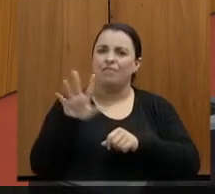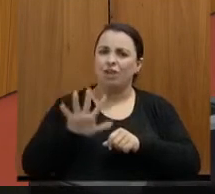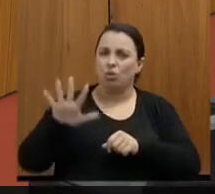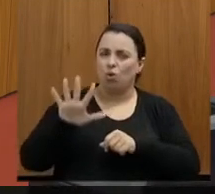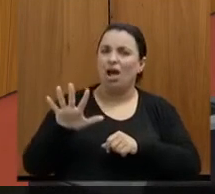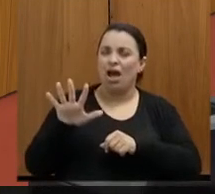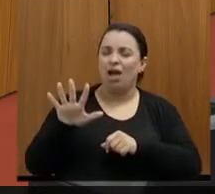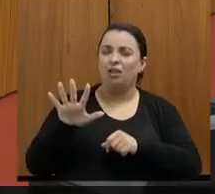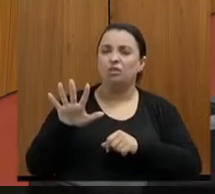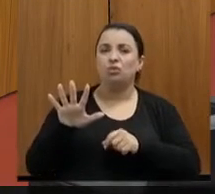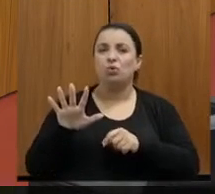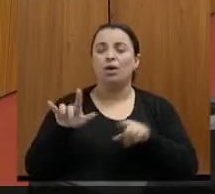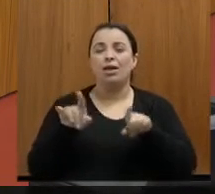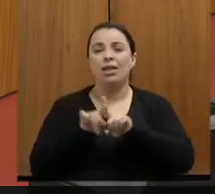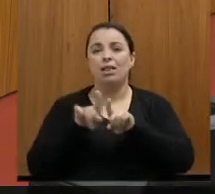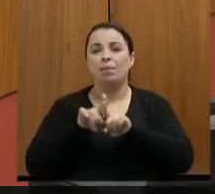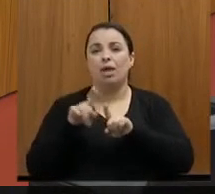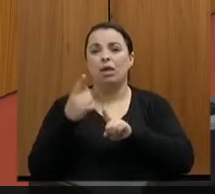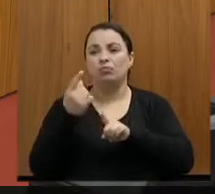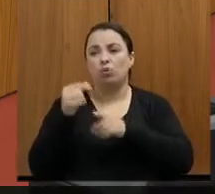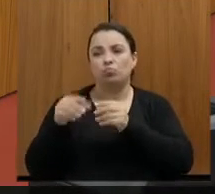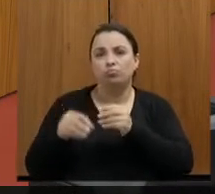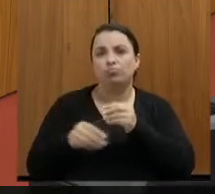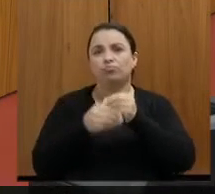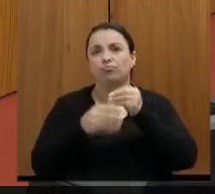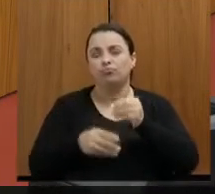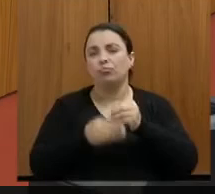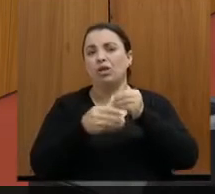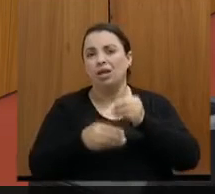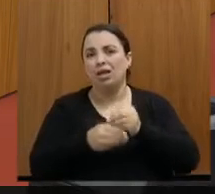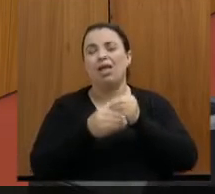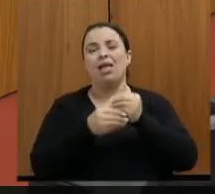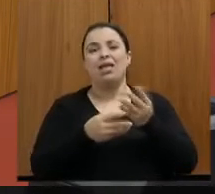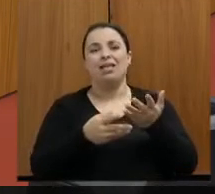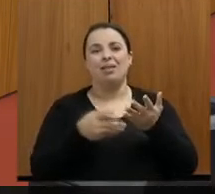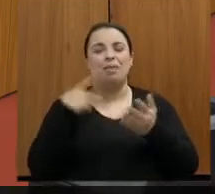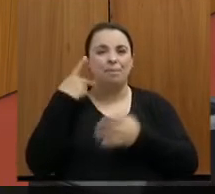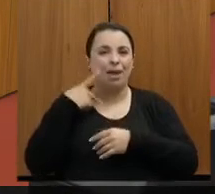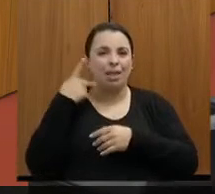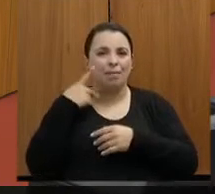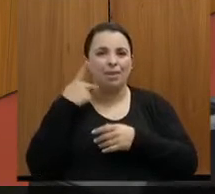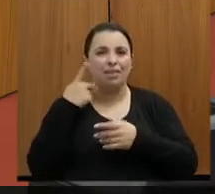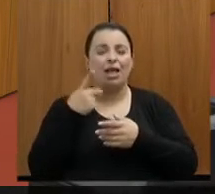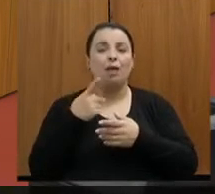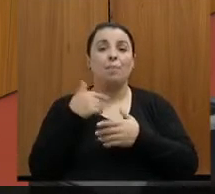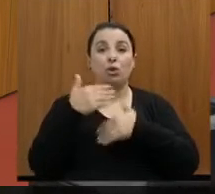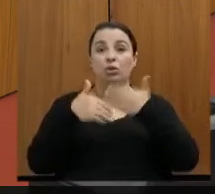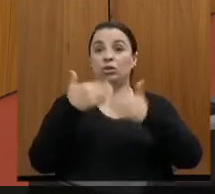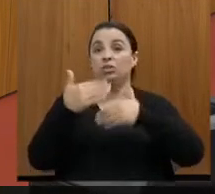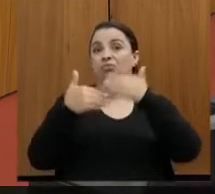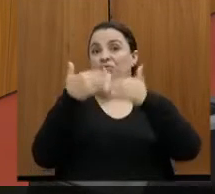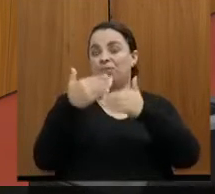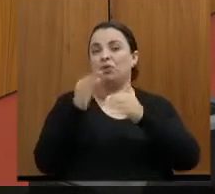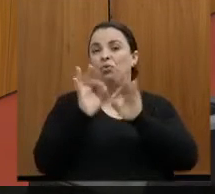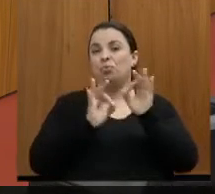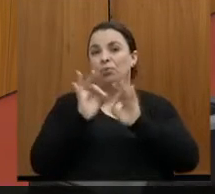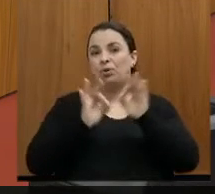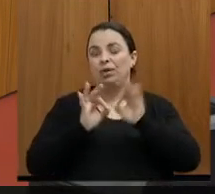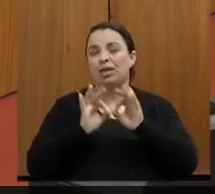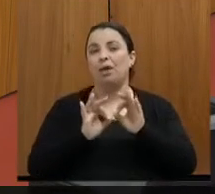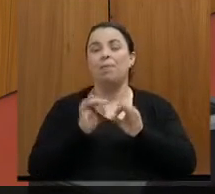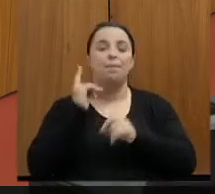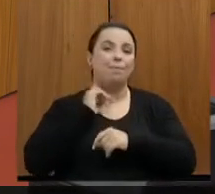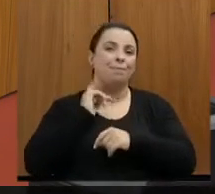custeando, inclusive as ações da agência, por meio da emenda parlamentar para o desenvolvimento do programa Minas Reúbe